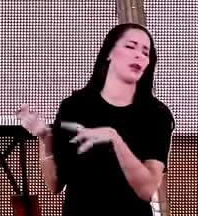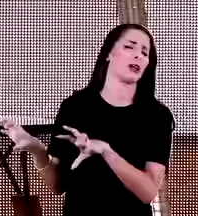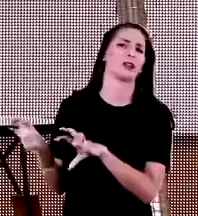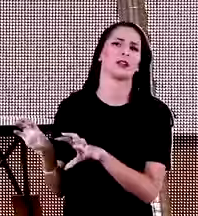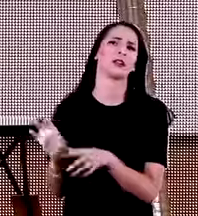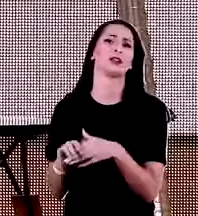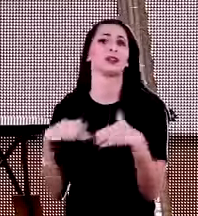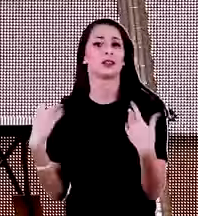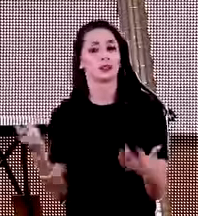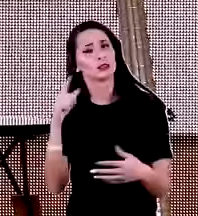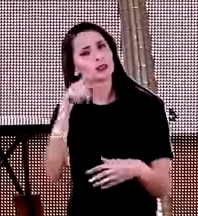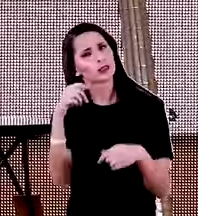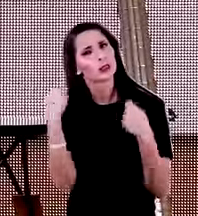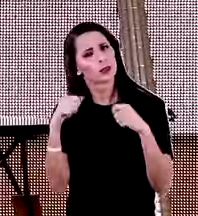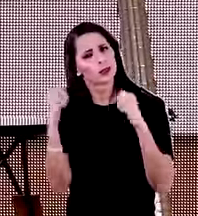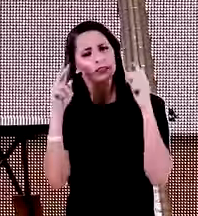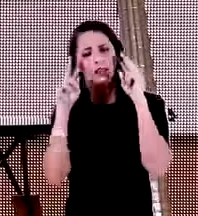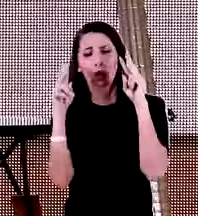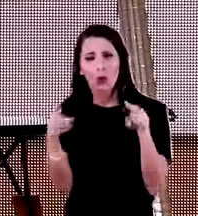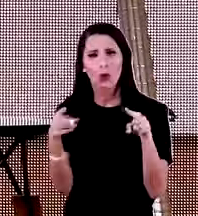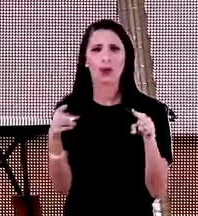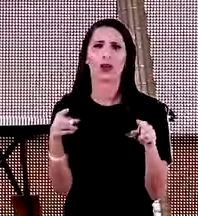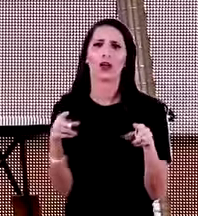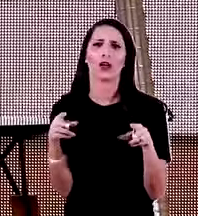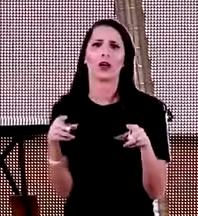amiga somos e que tipo de amiga temos.